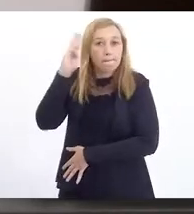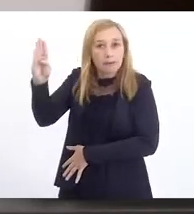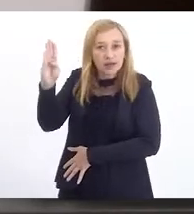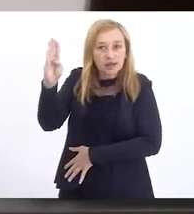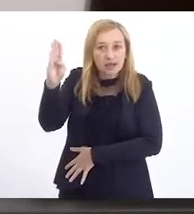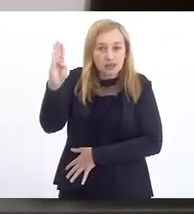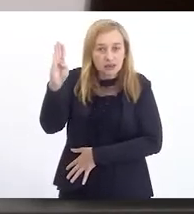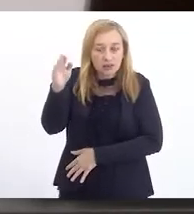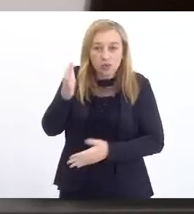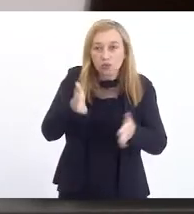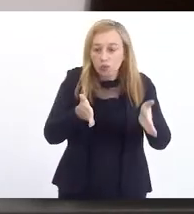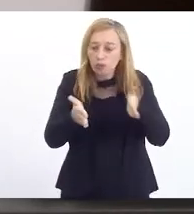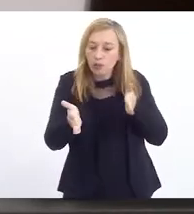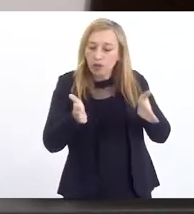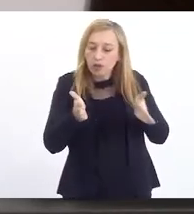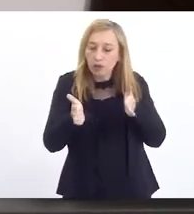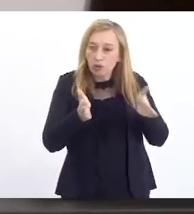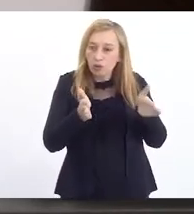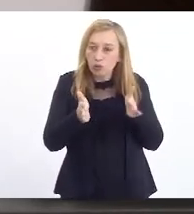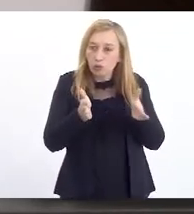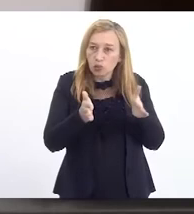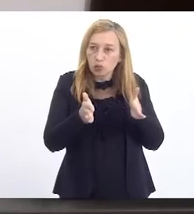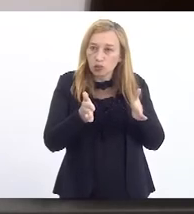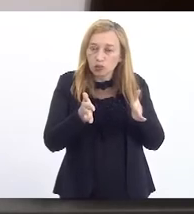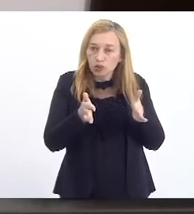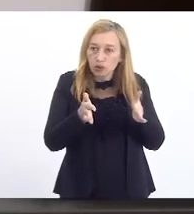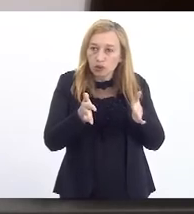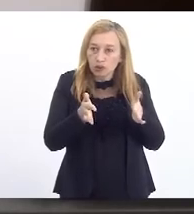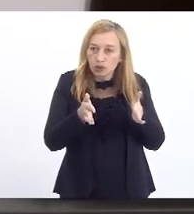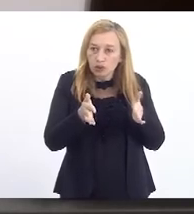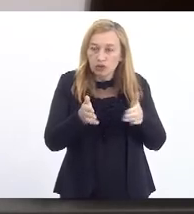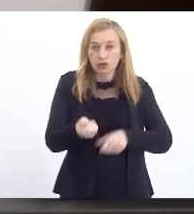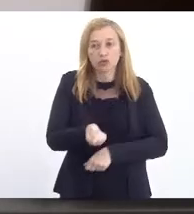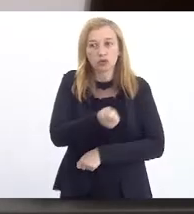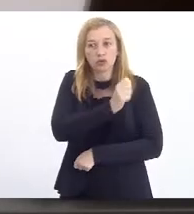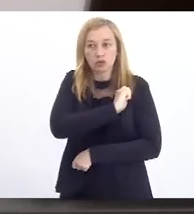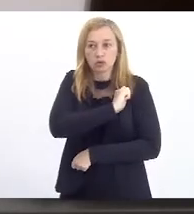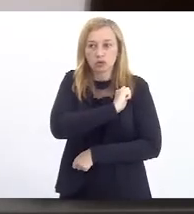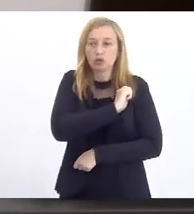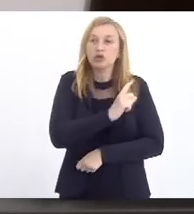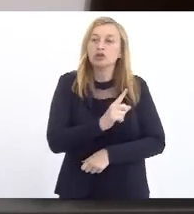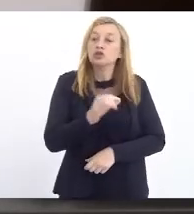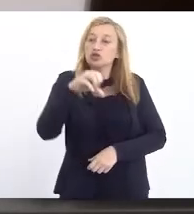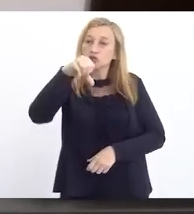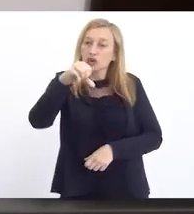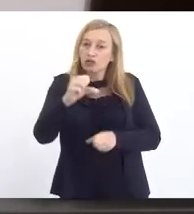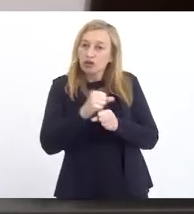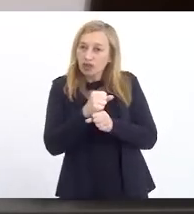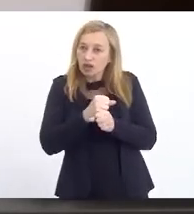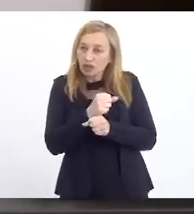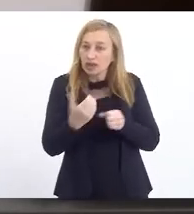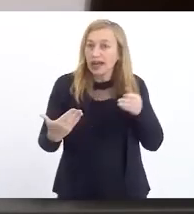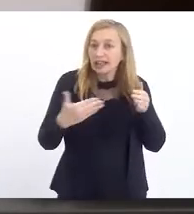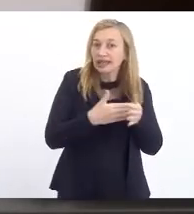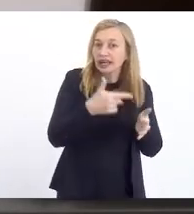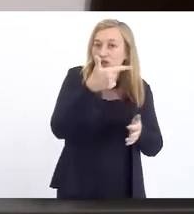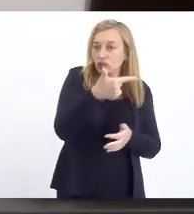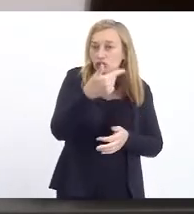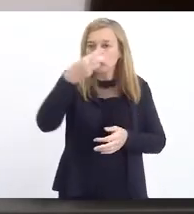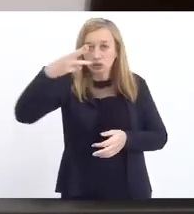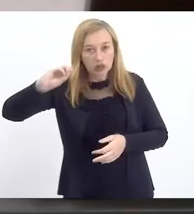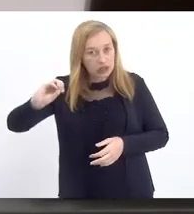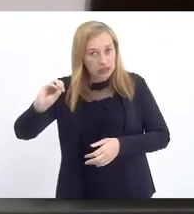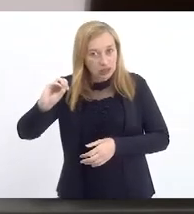principalmente no período do regime de recuperação fiscal, de 9 anos, até